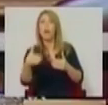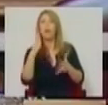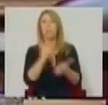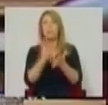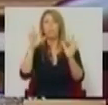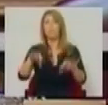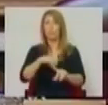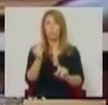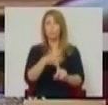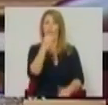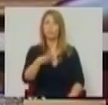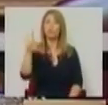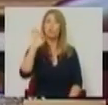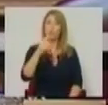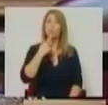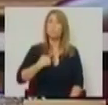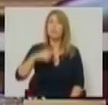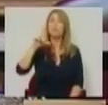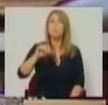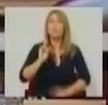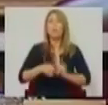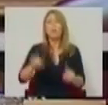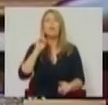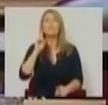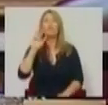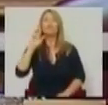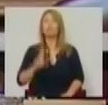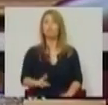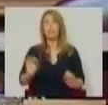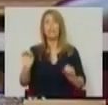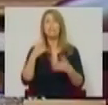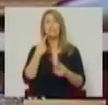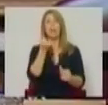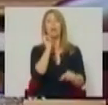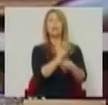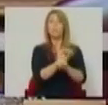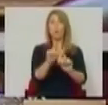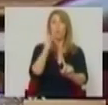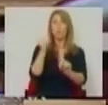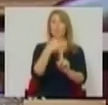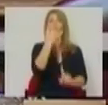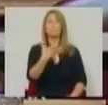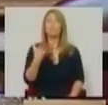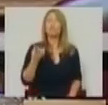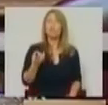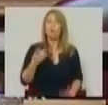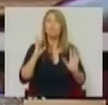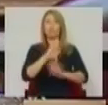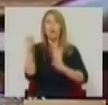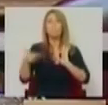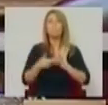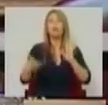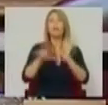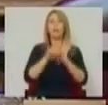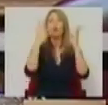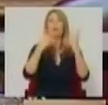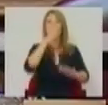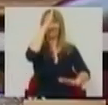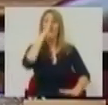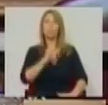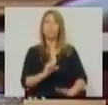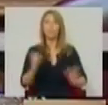de 2018 e que nos avançasse qual é o valor inicial das cativações para 2019, já inscrito na Lei do Orçamento do